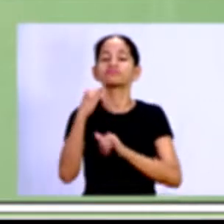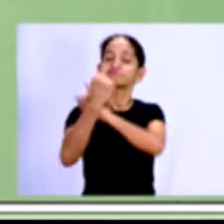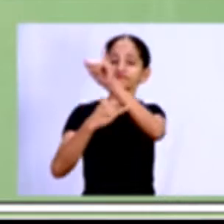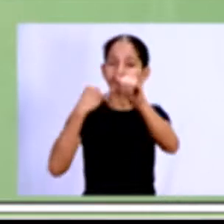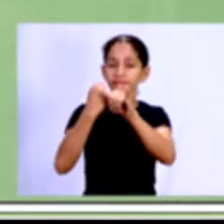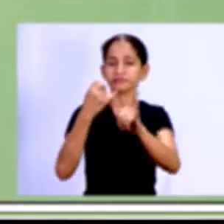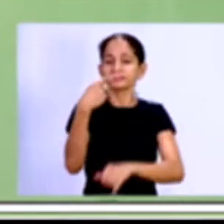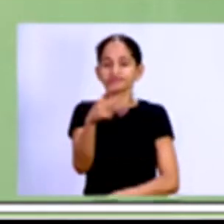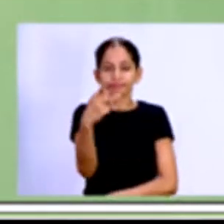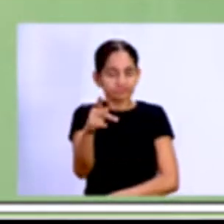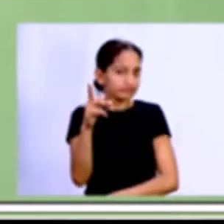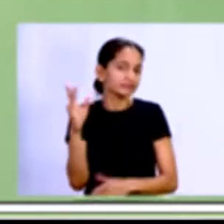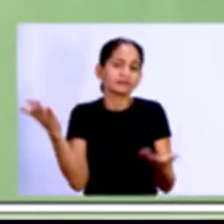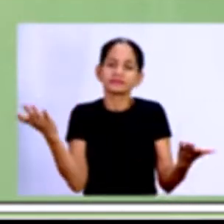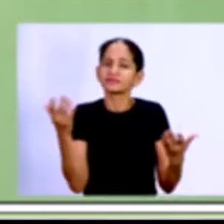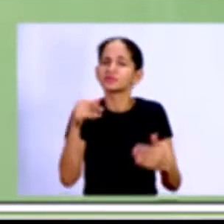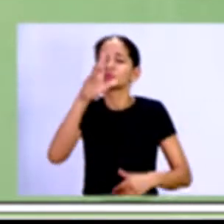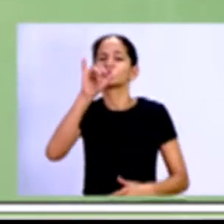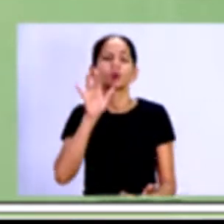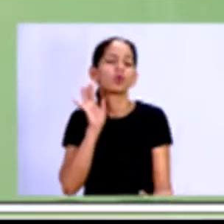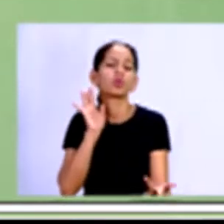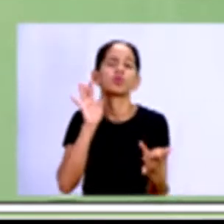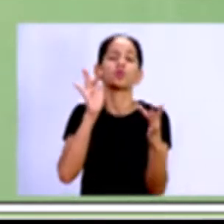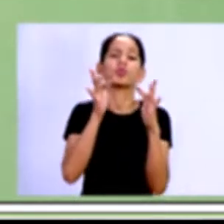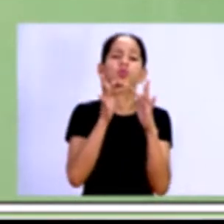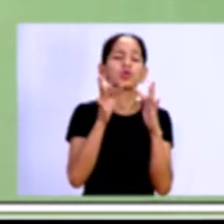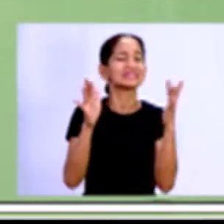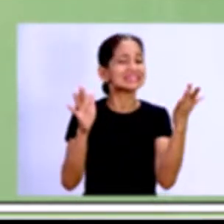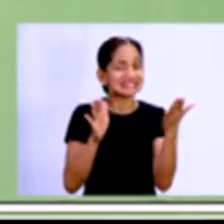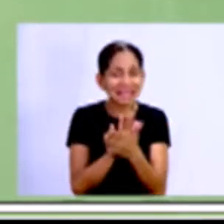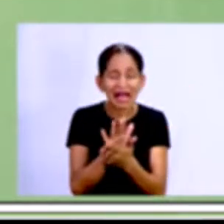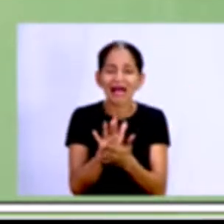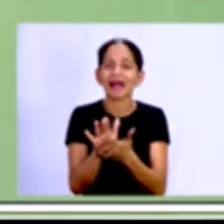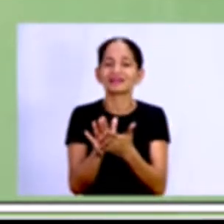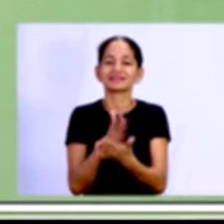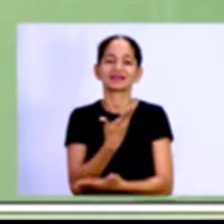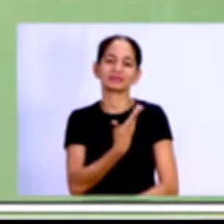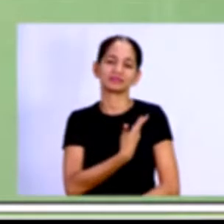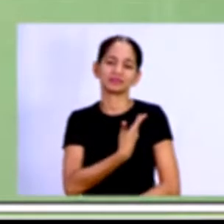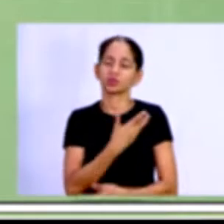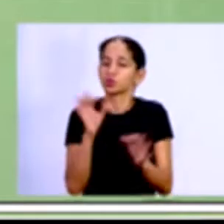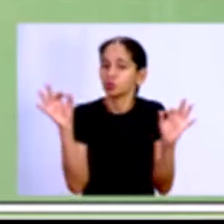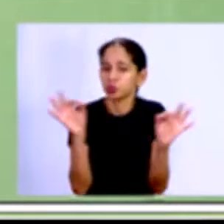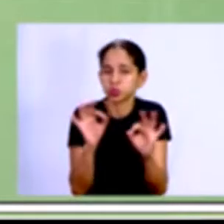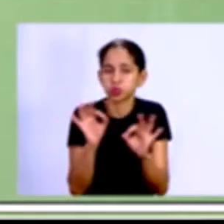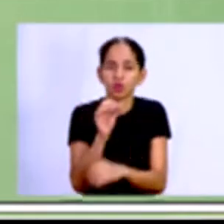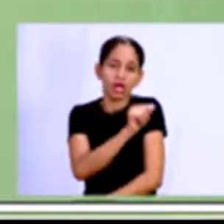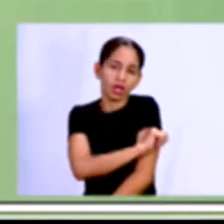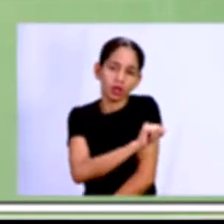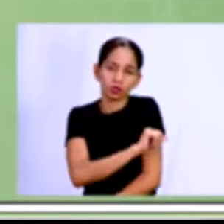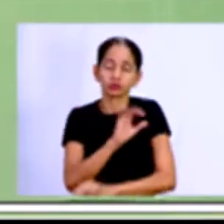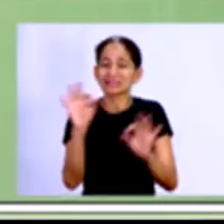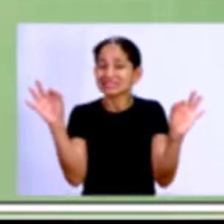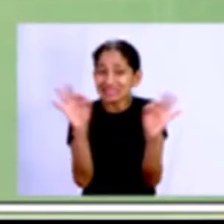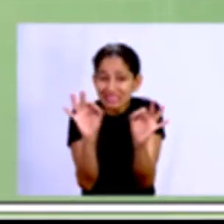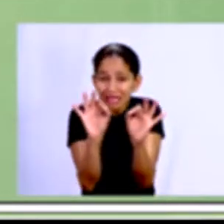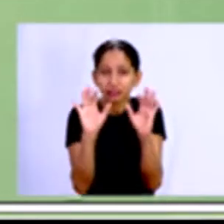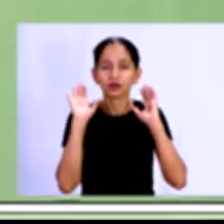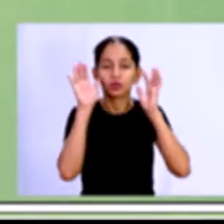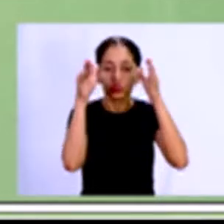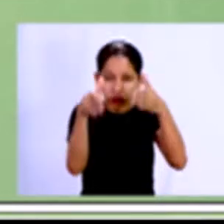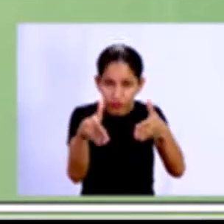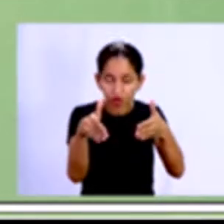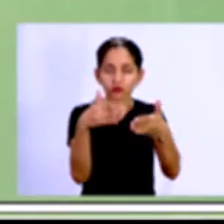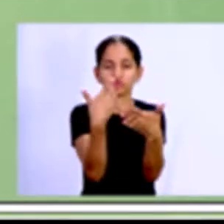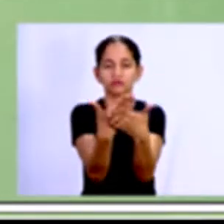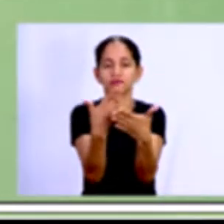estudante não tem contato físico com tutores e colegas. É uma forma de estudar em